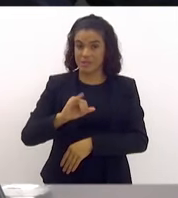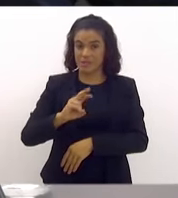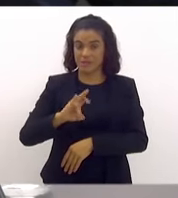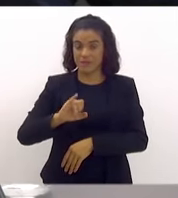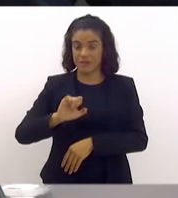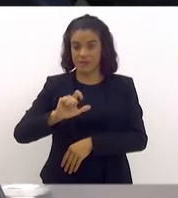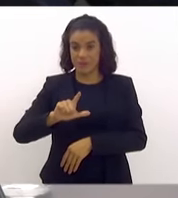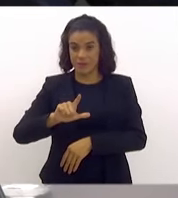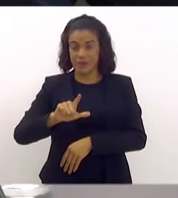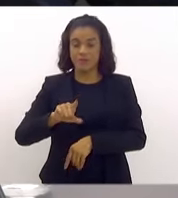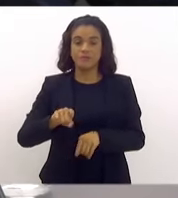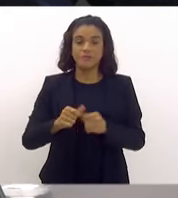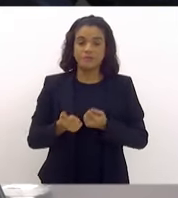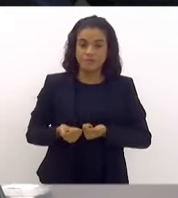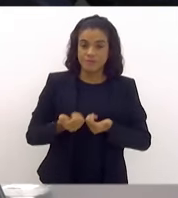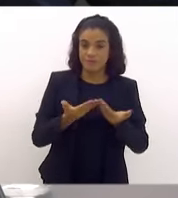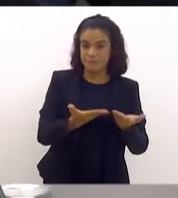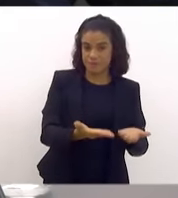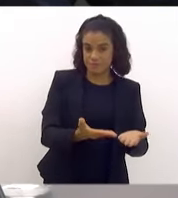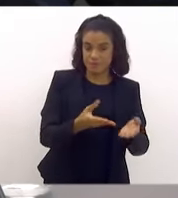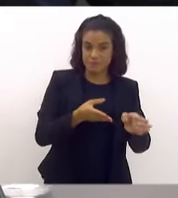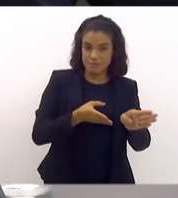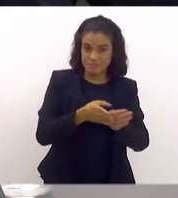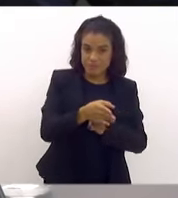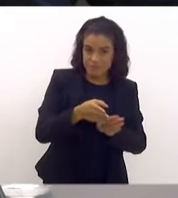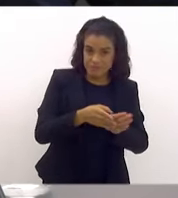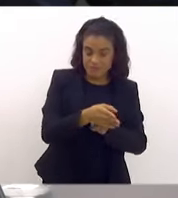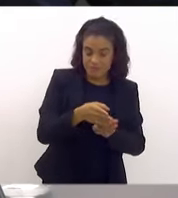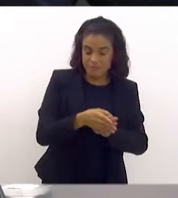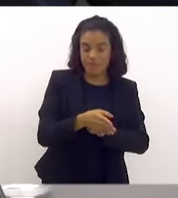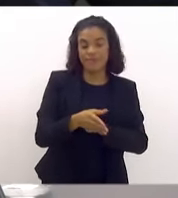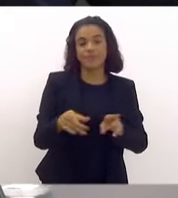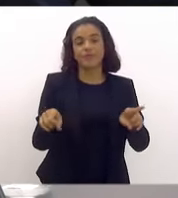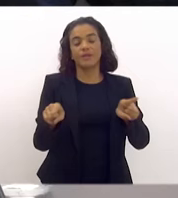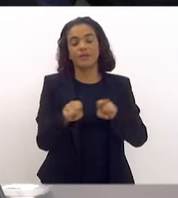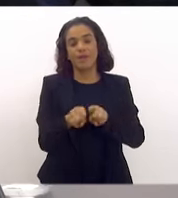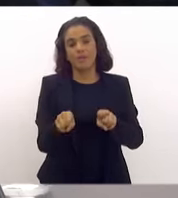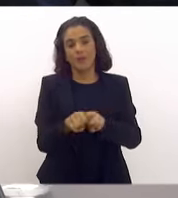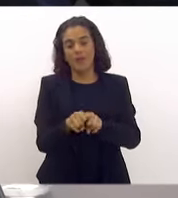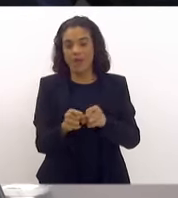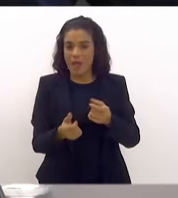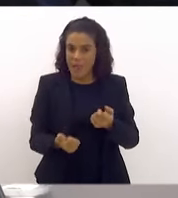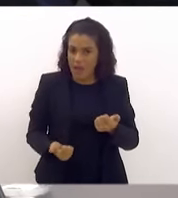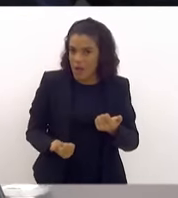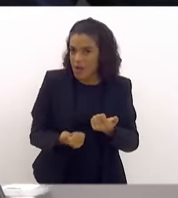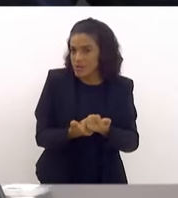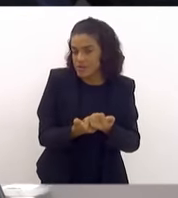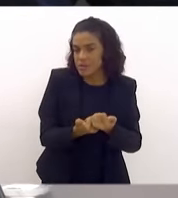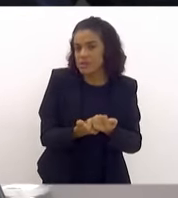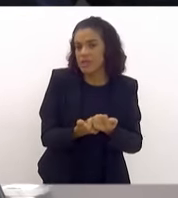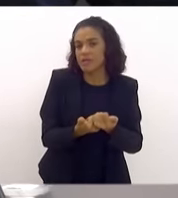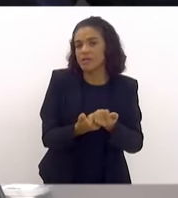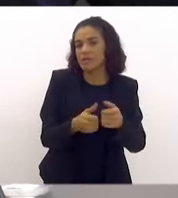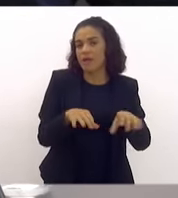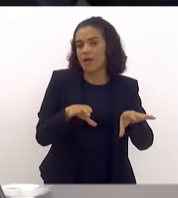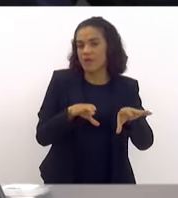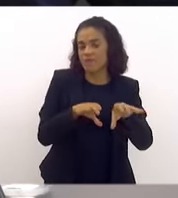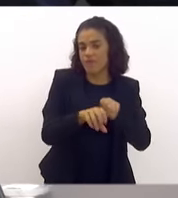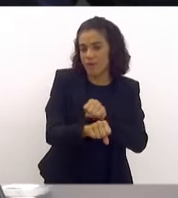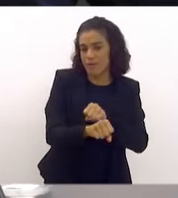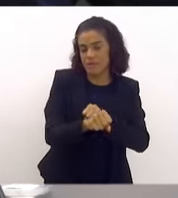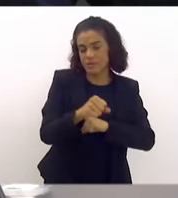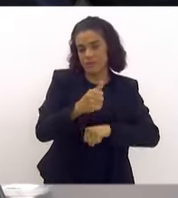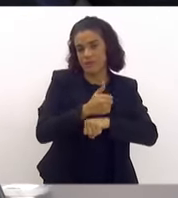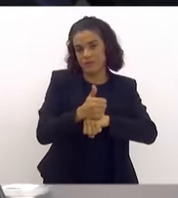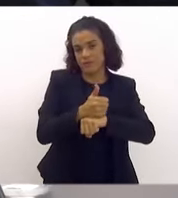eh ofertar recomendações e também auxiliar por que não na capacitação desses